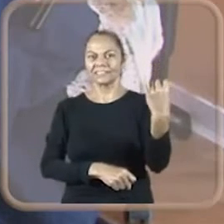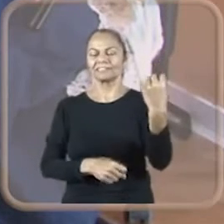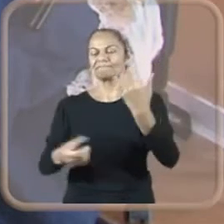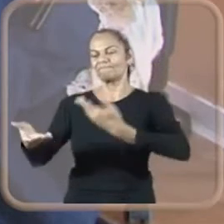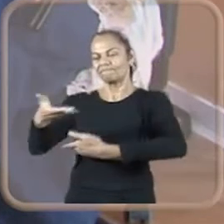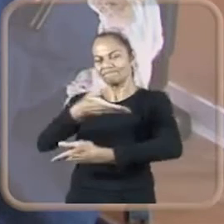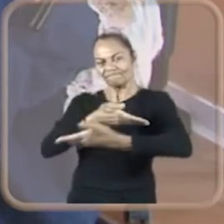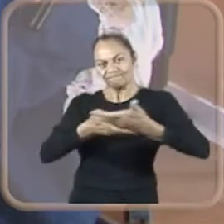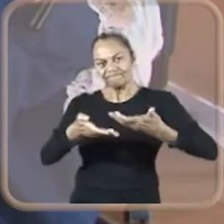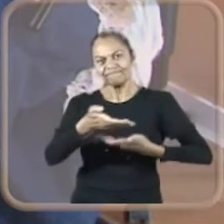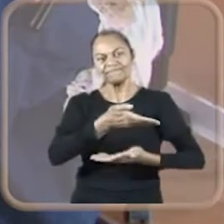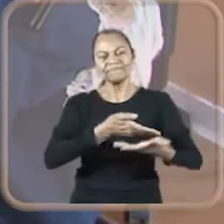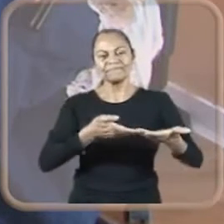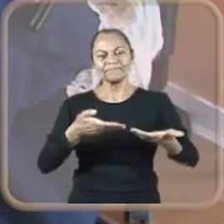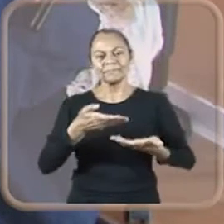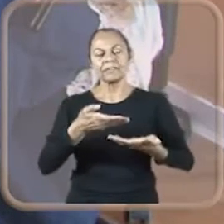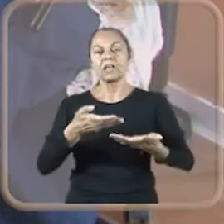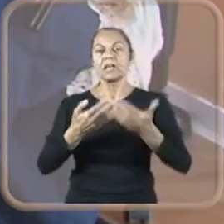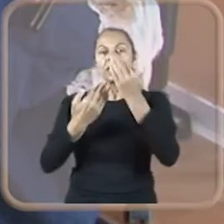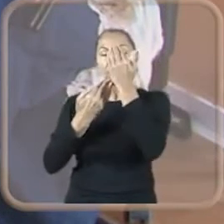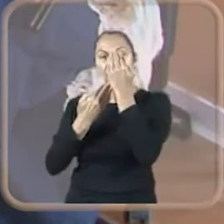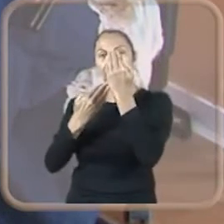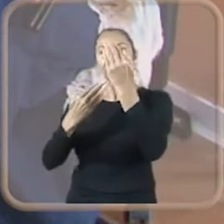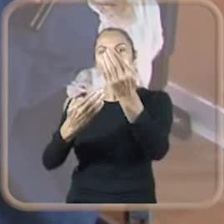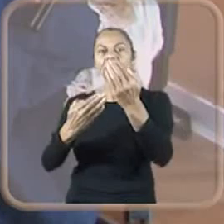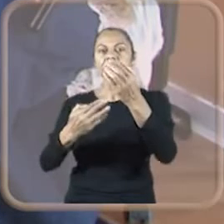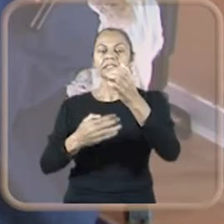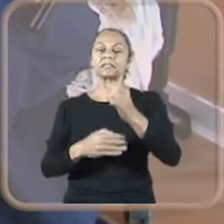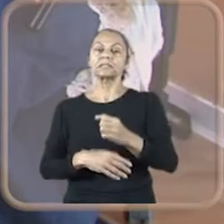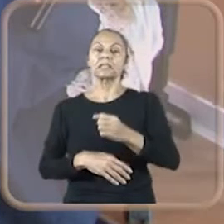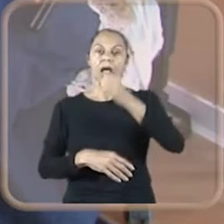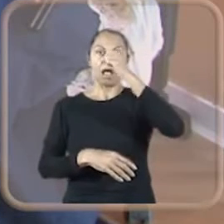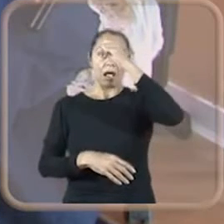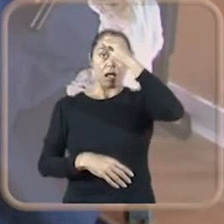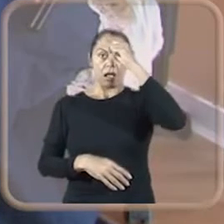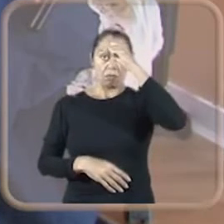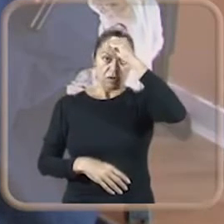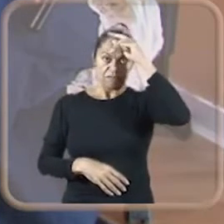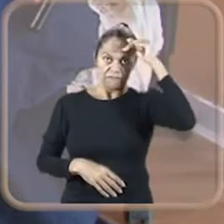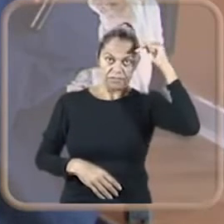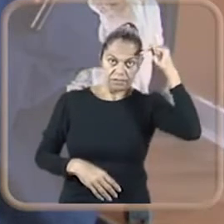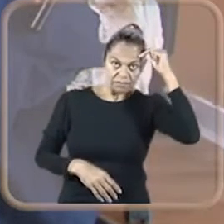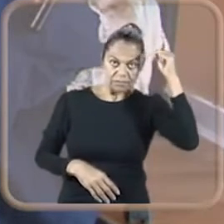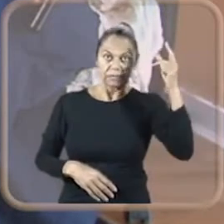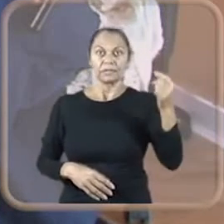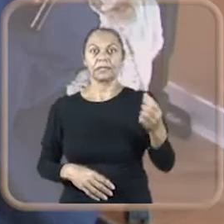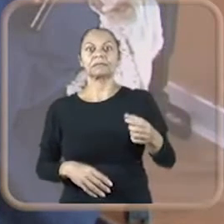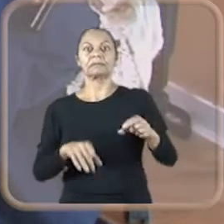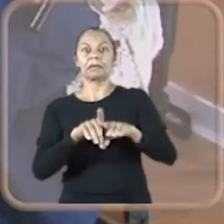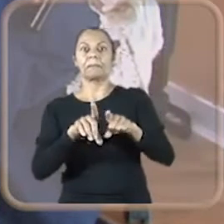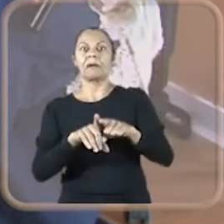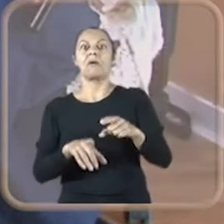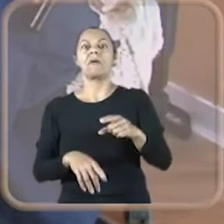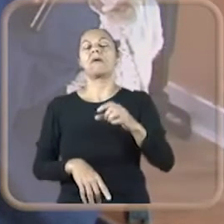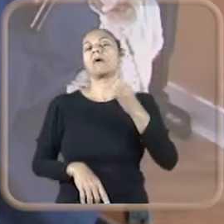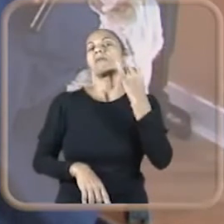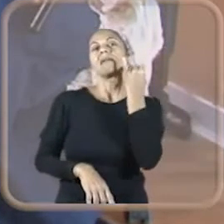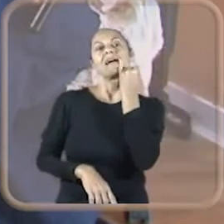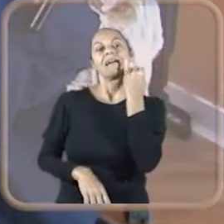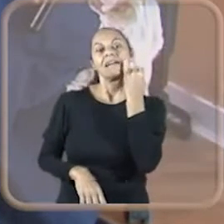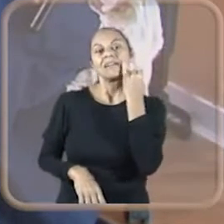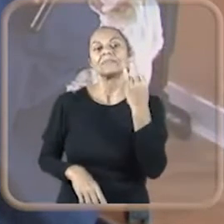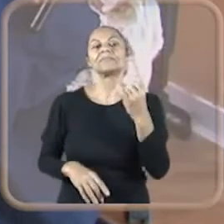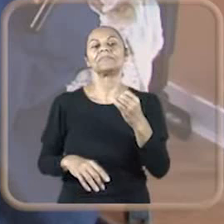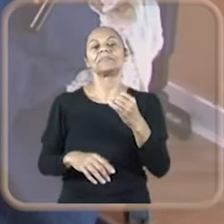é importante garantir essa escuta, né? Agradeço muito ao prefeito Euclério e à Câmara dos